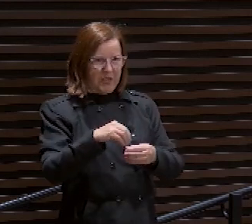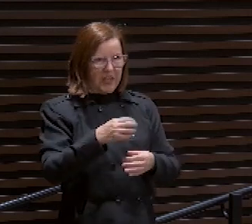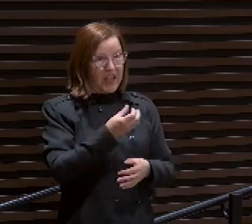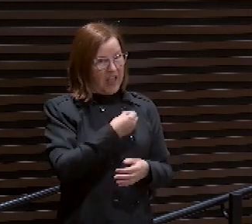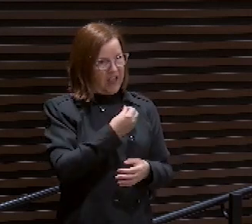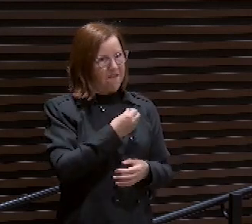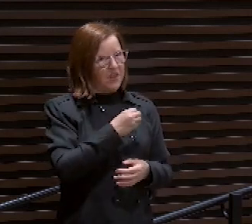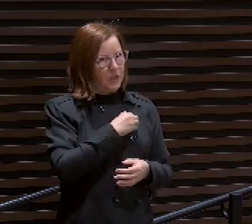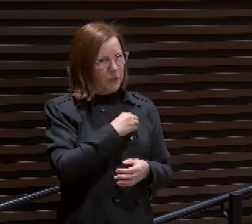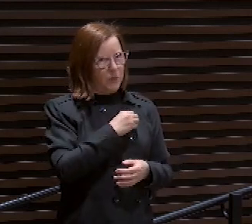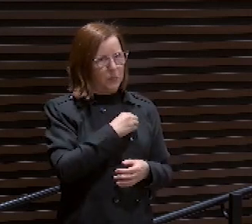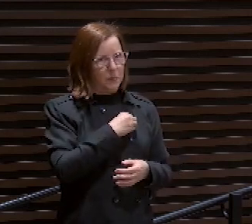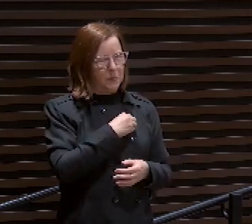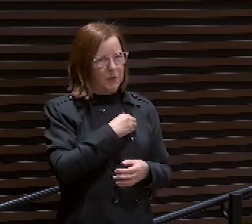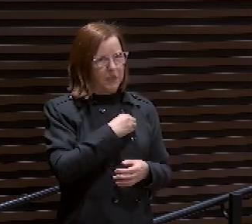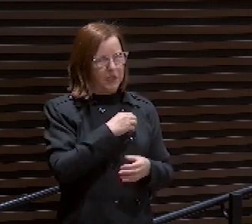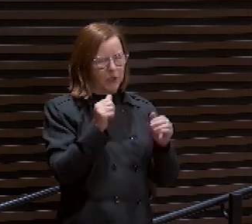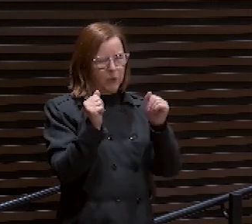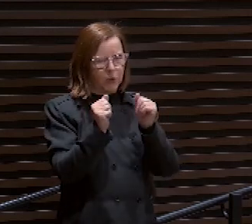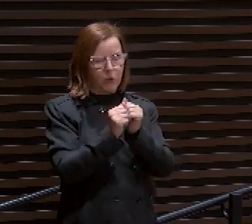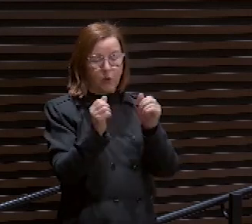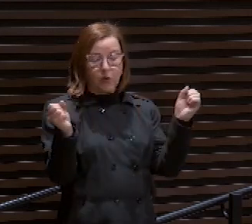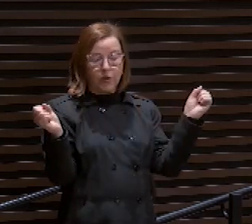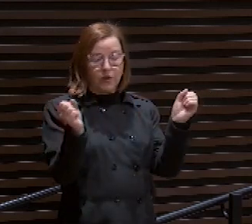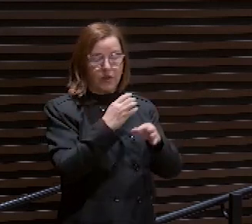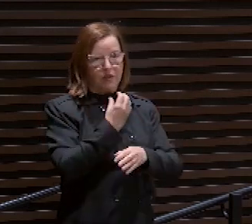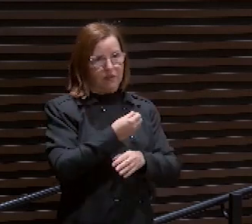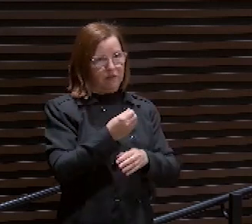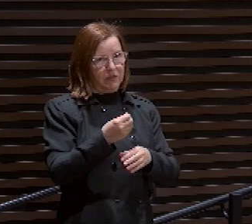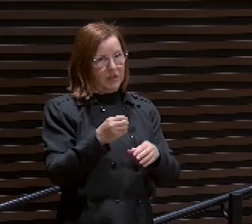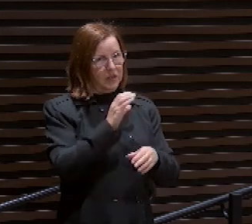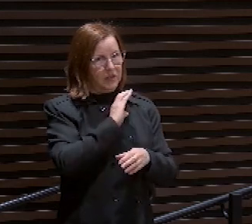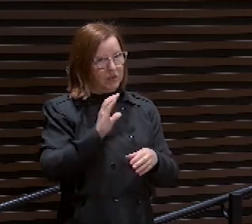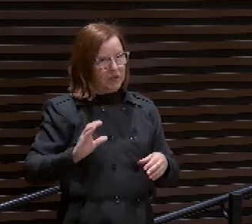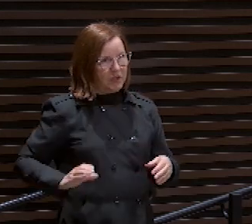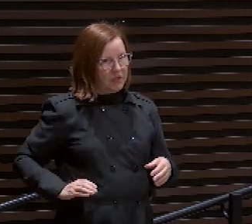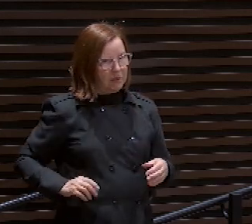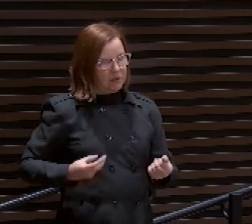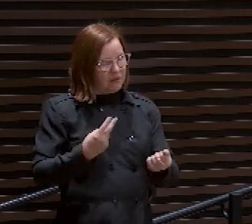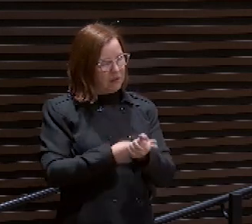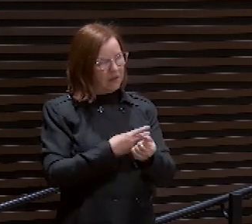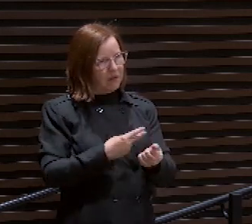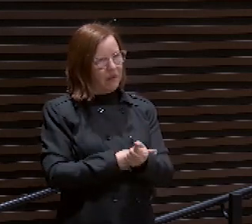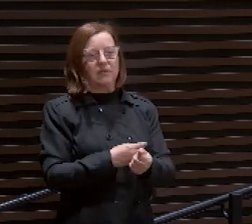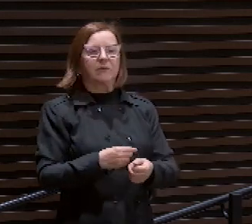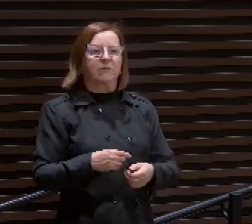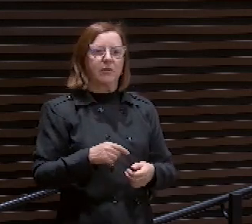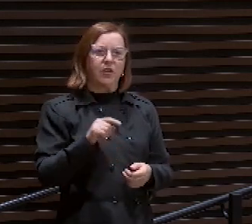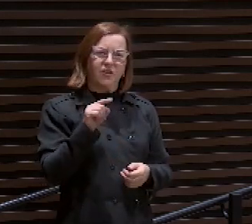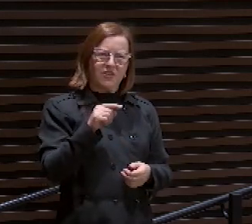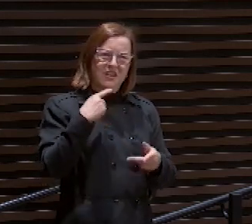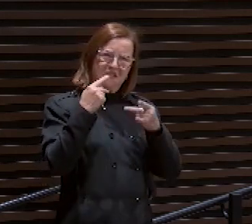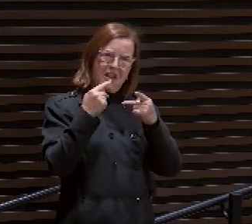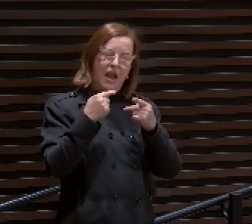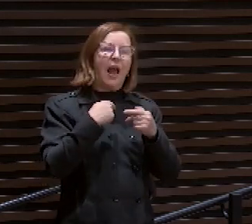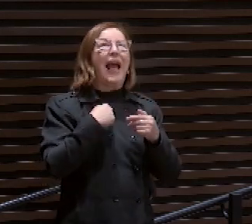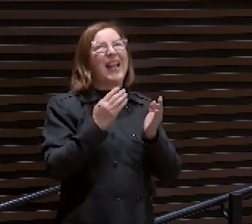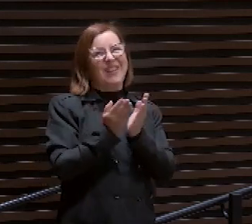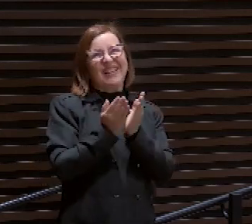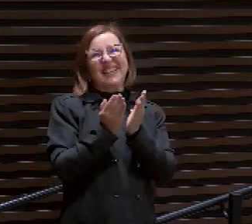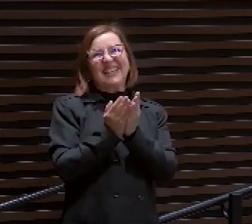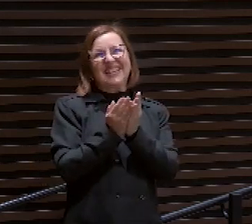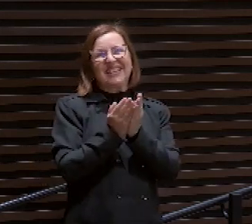Cristo é fazer remendo. Não funciona. Você alegar que você ama o Senhor, que você é uma nova criatura e viver como o mundo